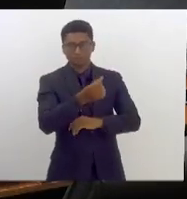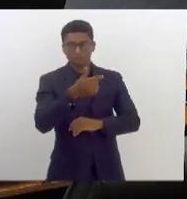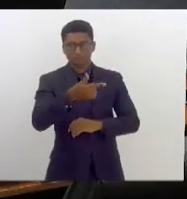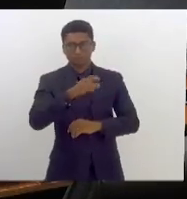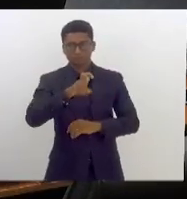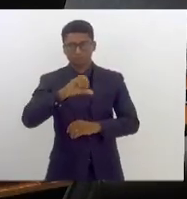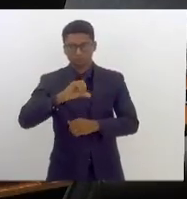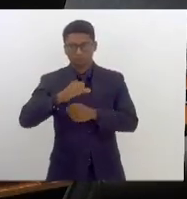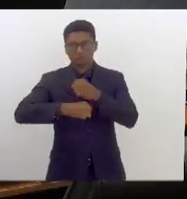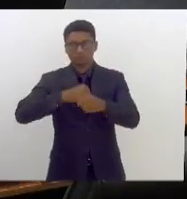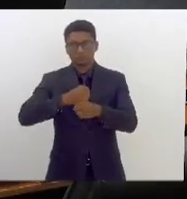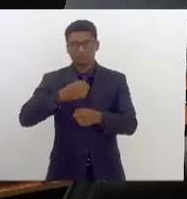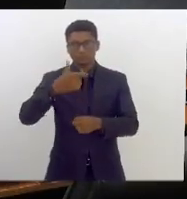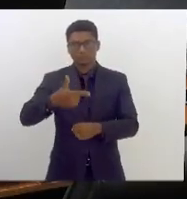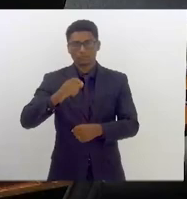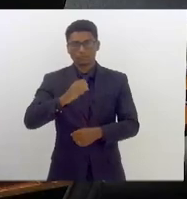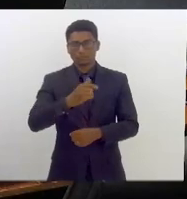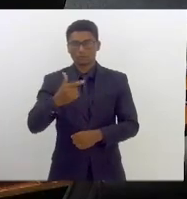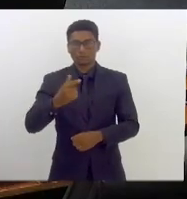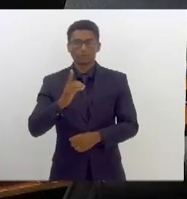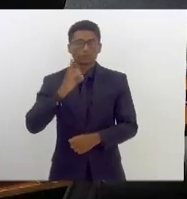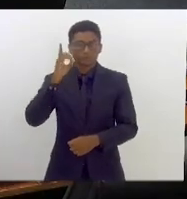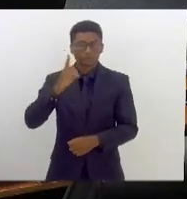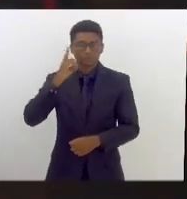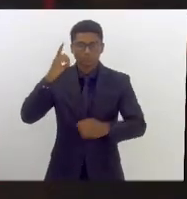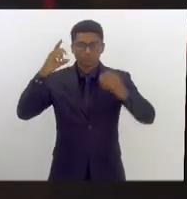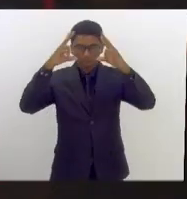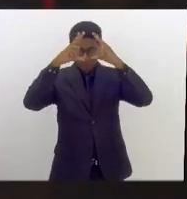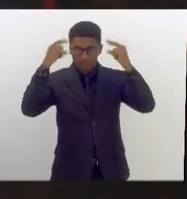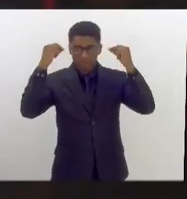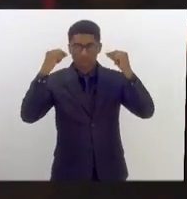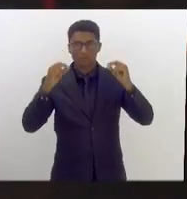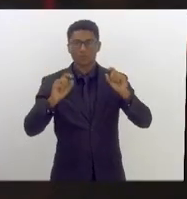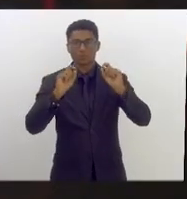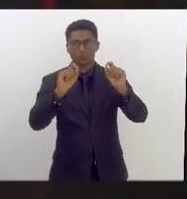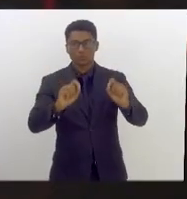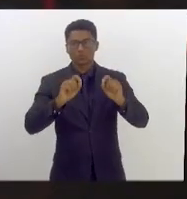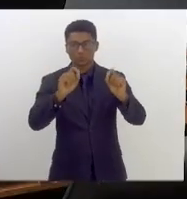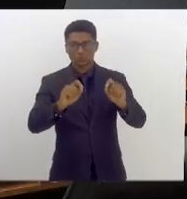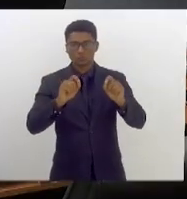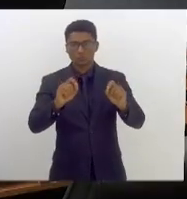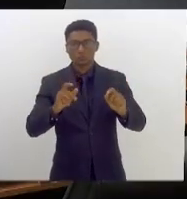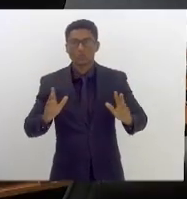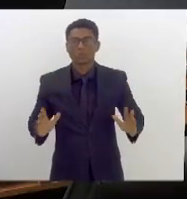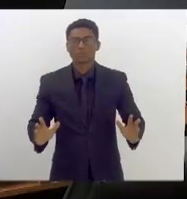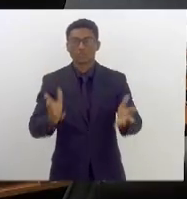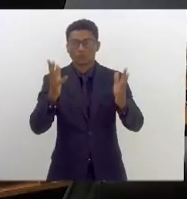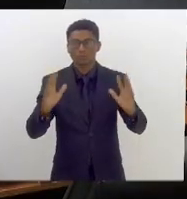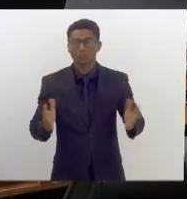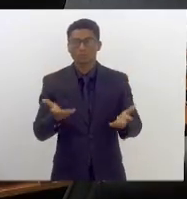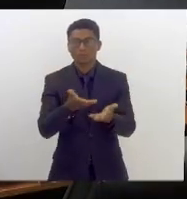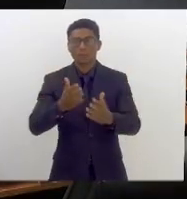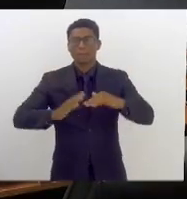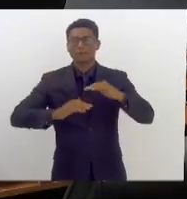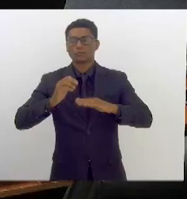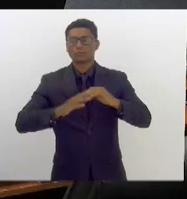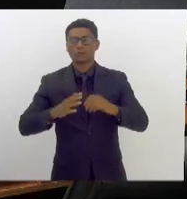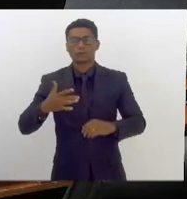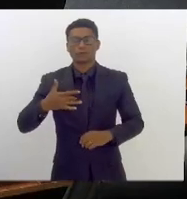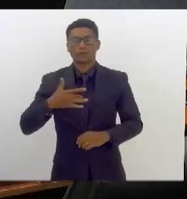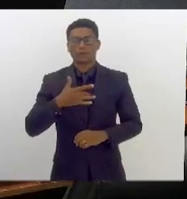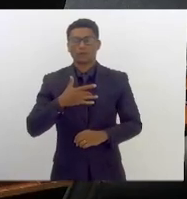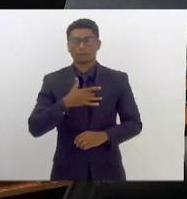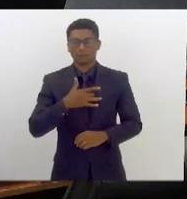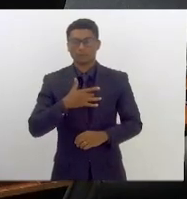de 22, de autoria da deputada enfermeira Rejane, que dispõe sobre o estímulo à participação de profissionais de saúde e mulheres nas